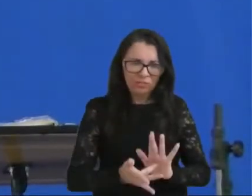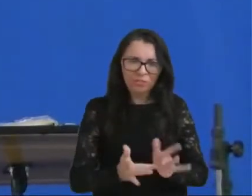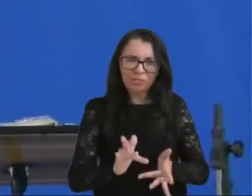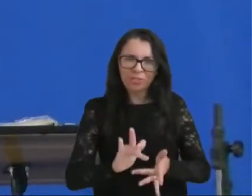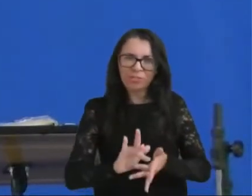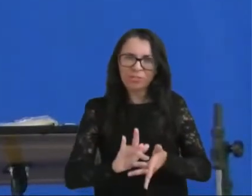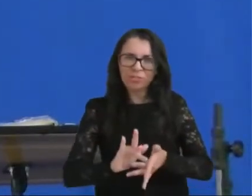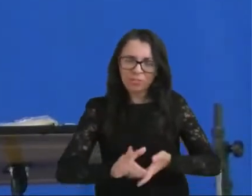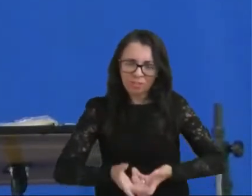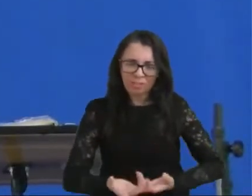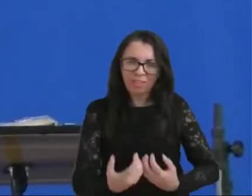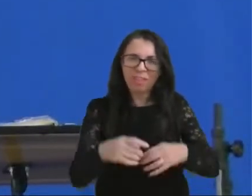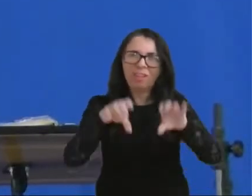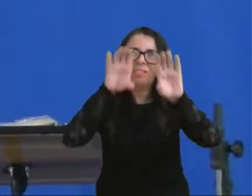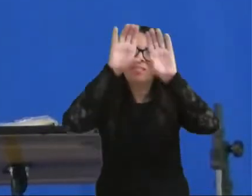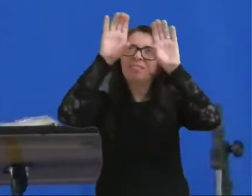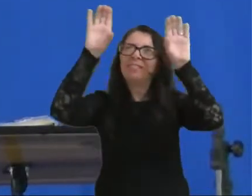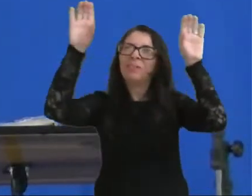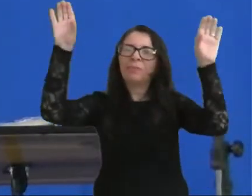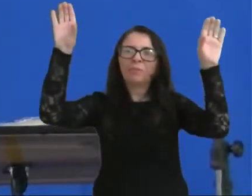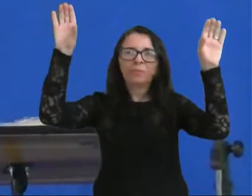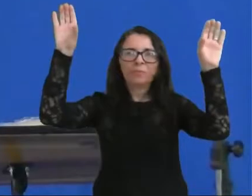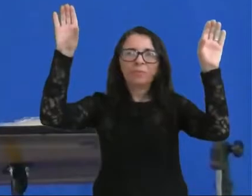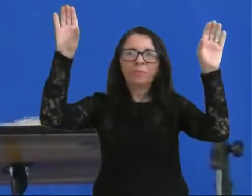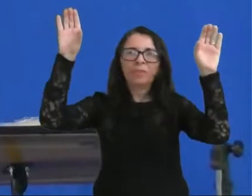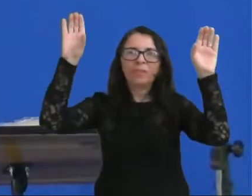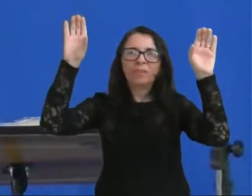dar segurança.